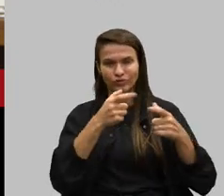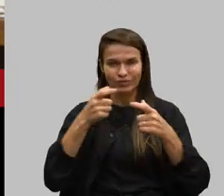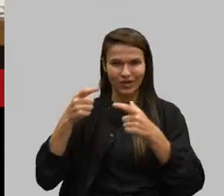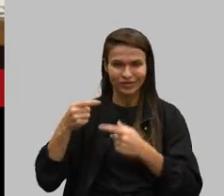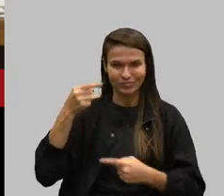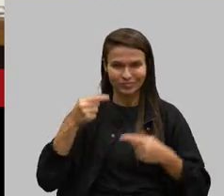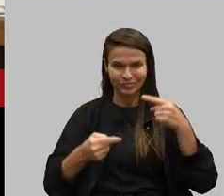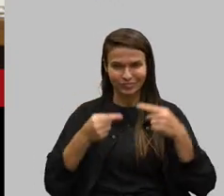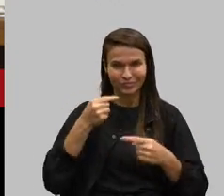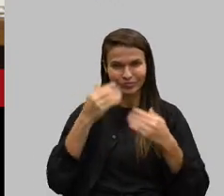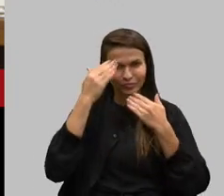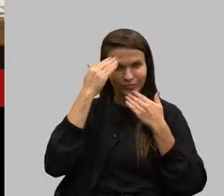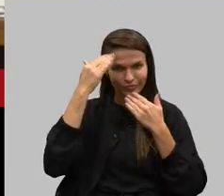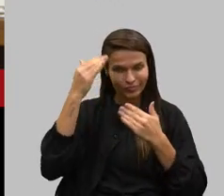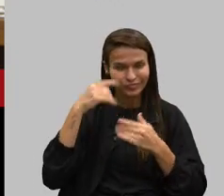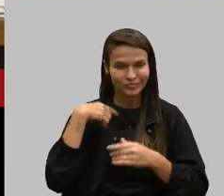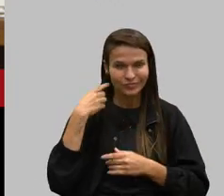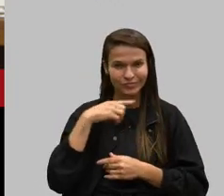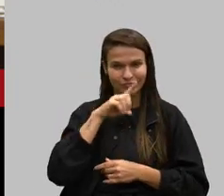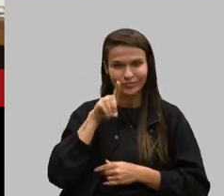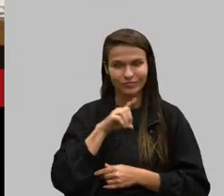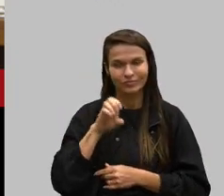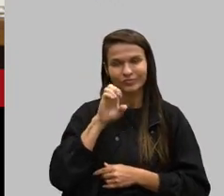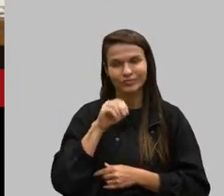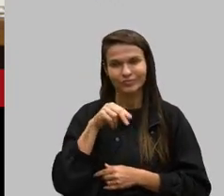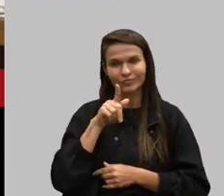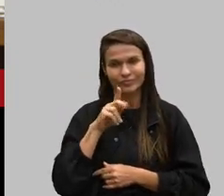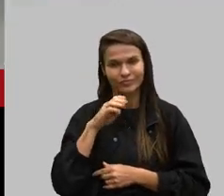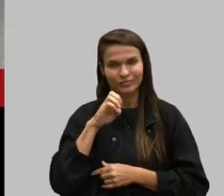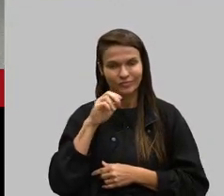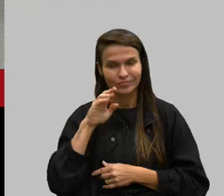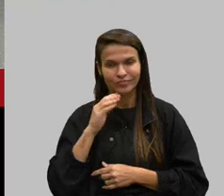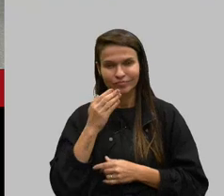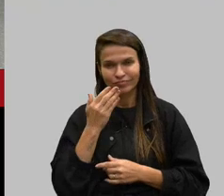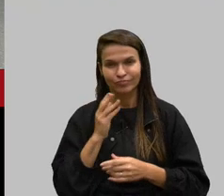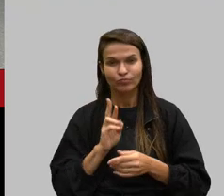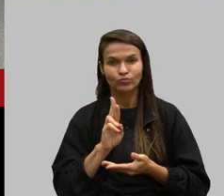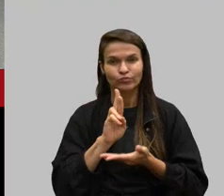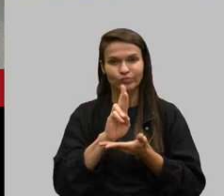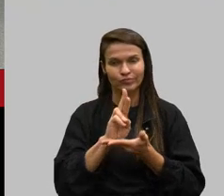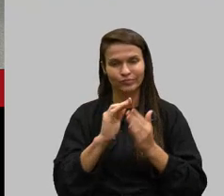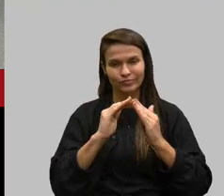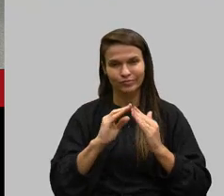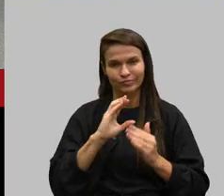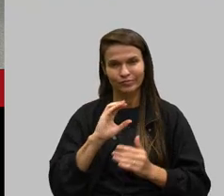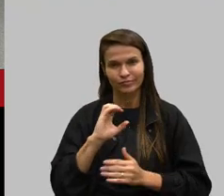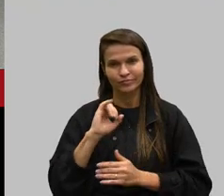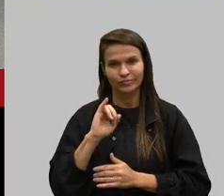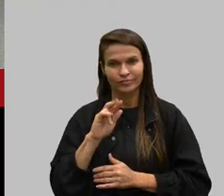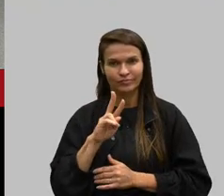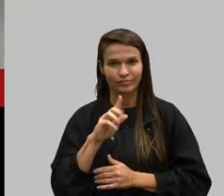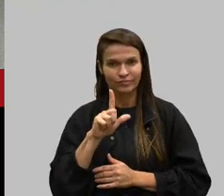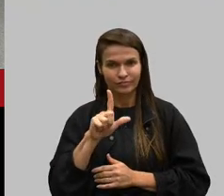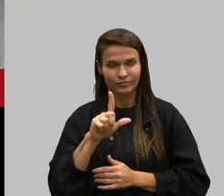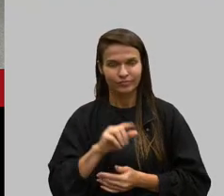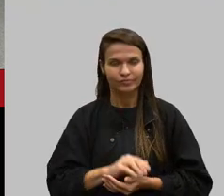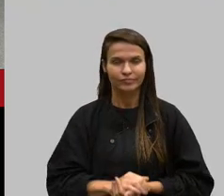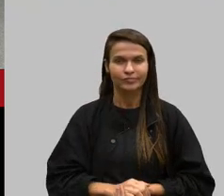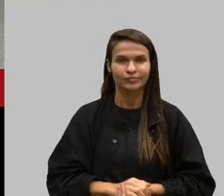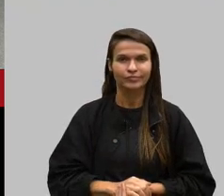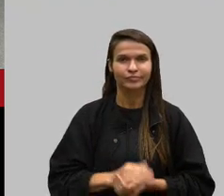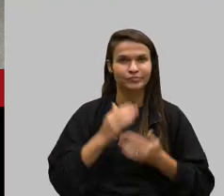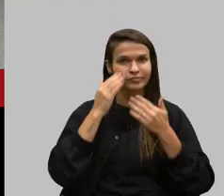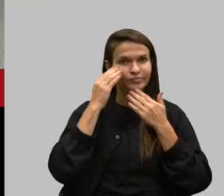Deputado José Guilherme Conte com o meu trabalho à frente da casa civil Obrigado Deputado Zé Guilherme com a